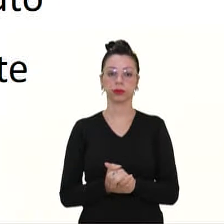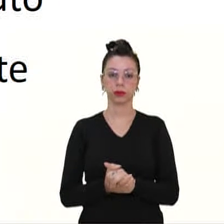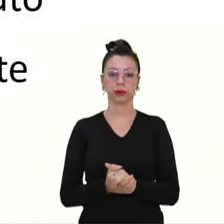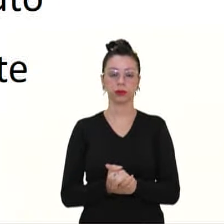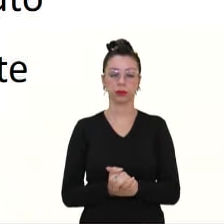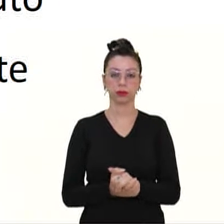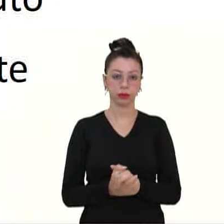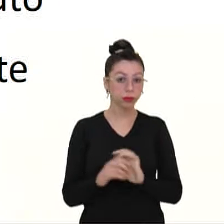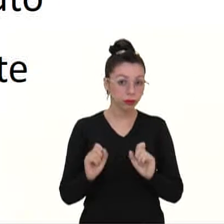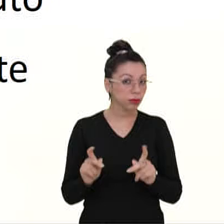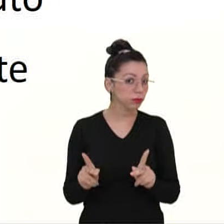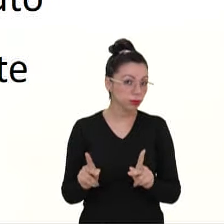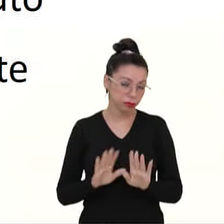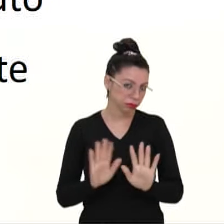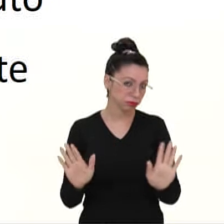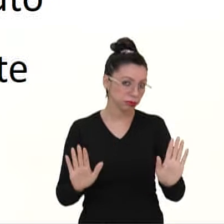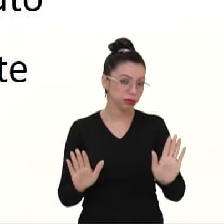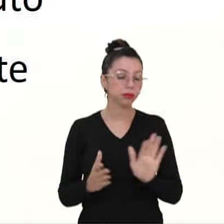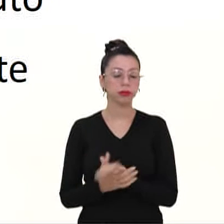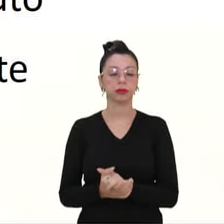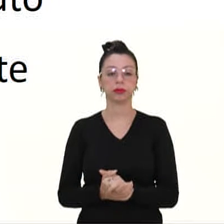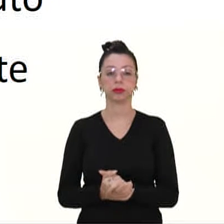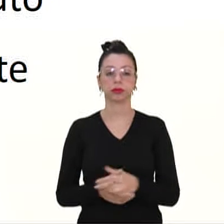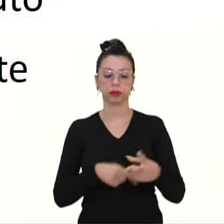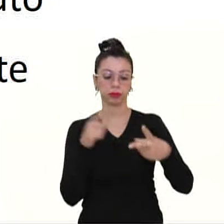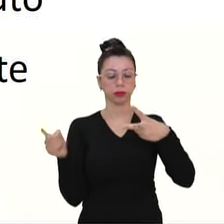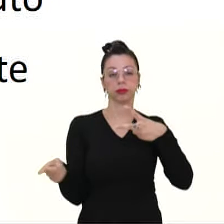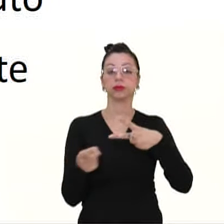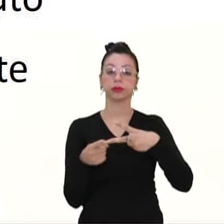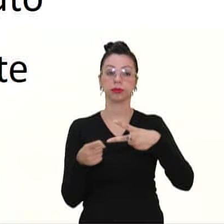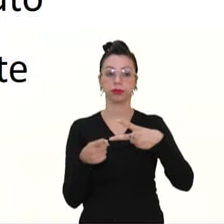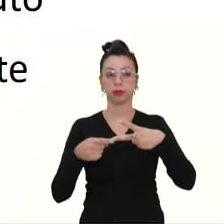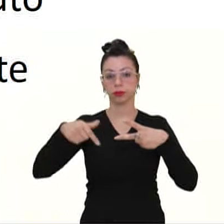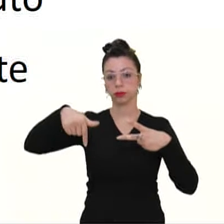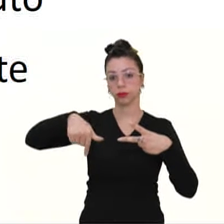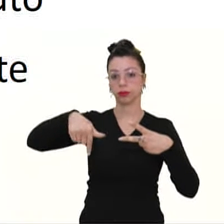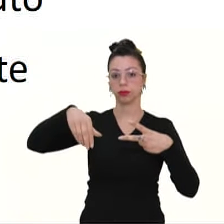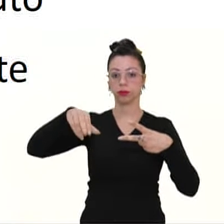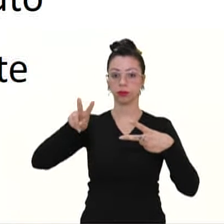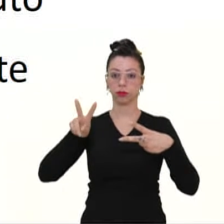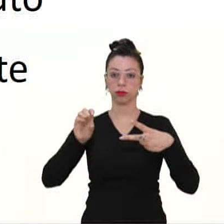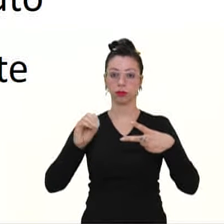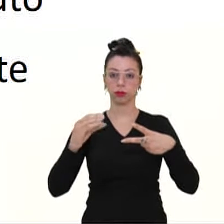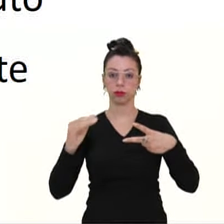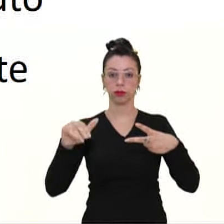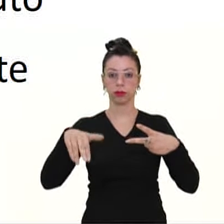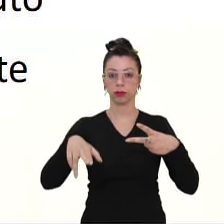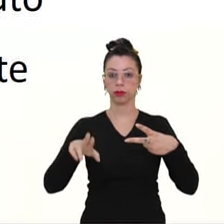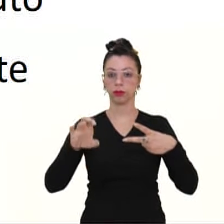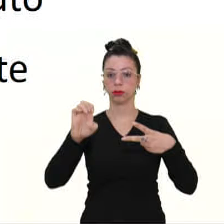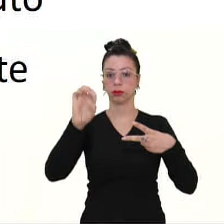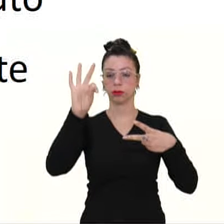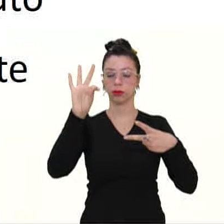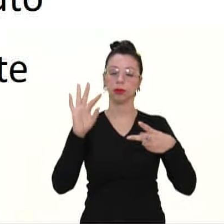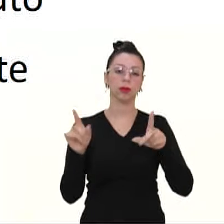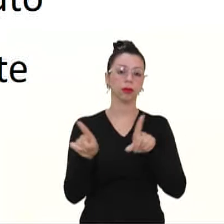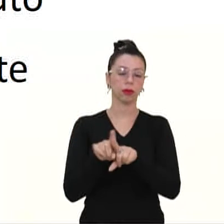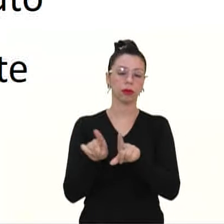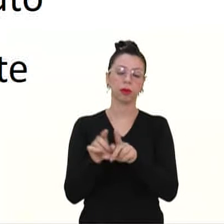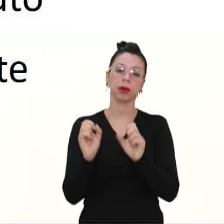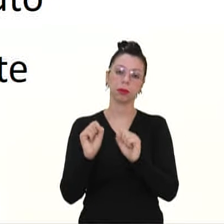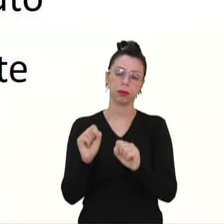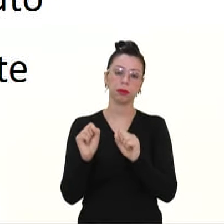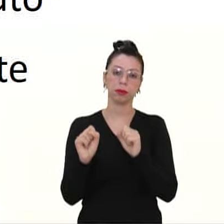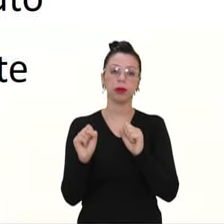mais log de B, na mesma base, base C. Bom, segunda propriedade, propriedade do quociente. Também se pode chamar da subtração, tá